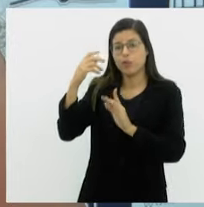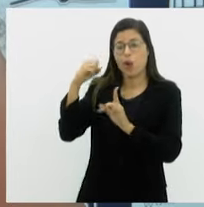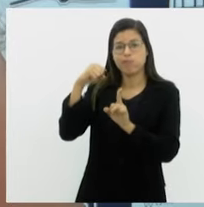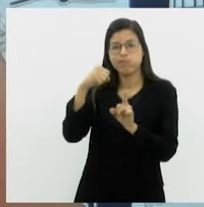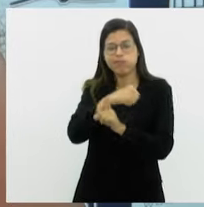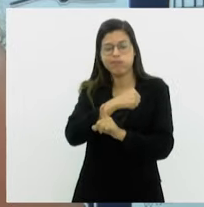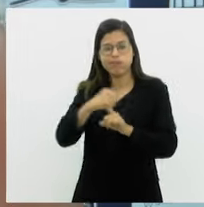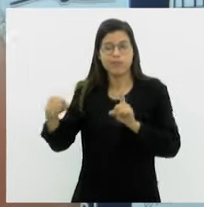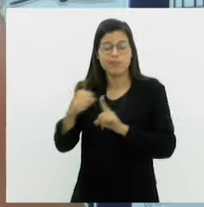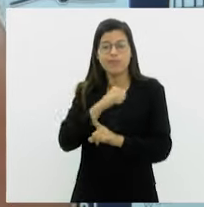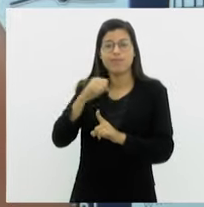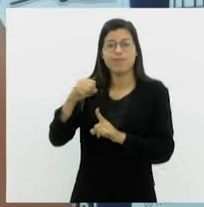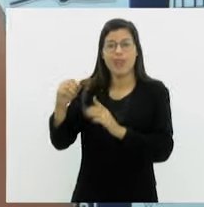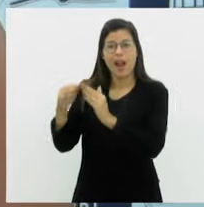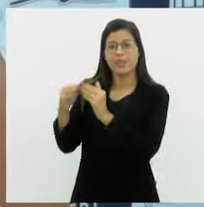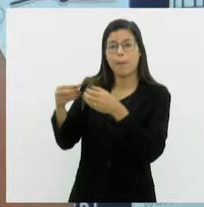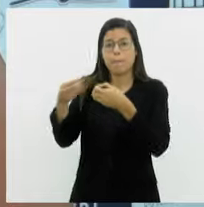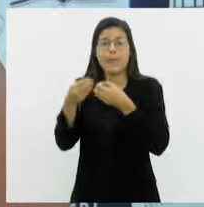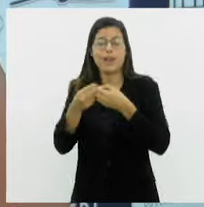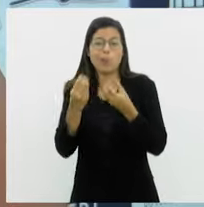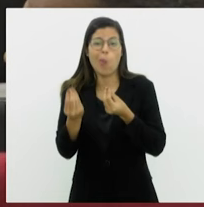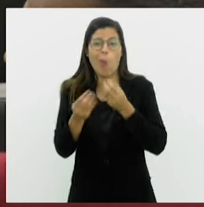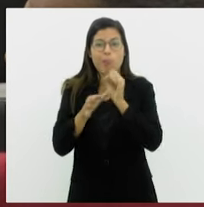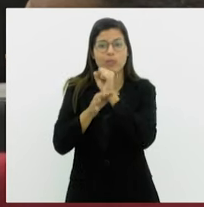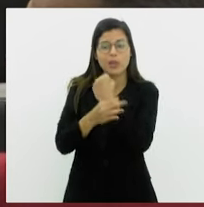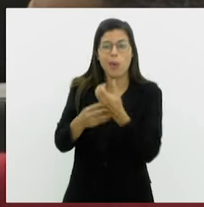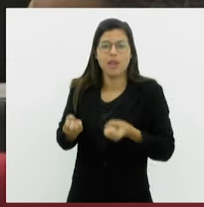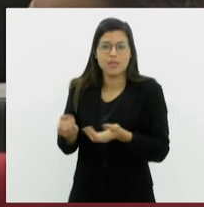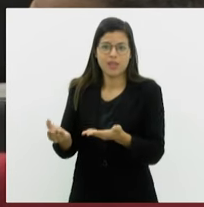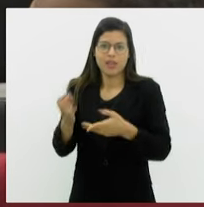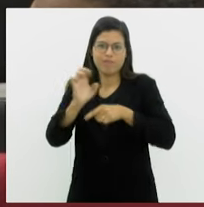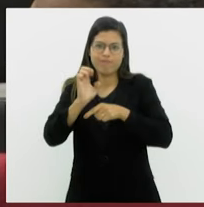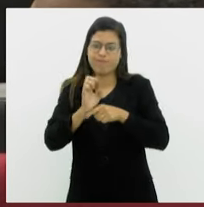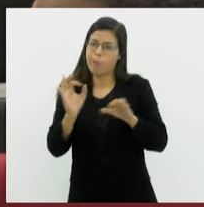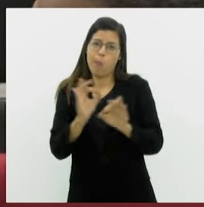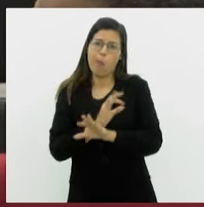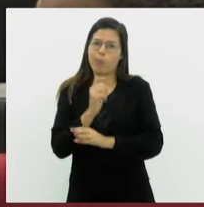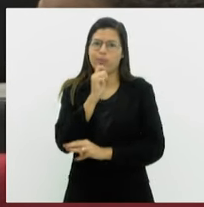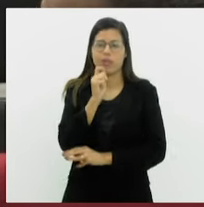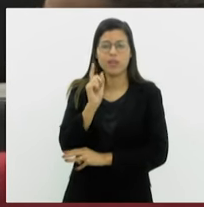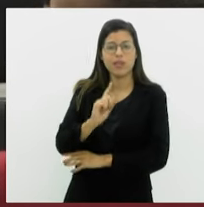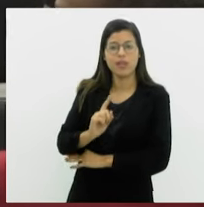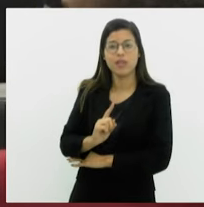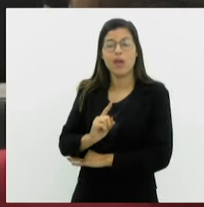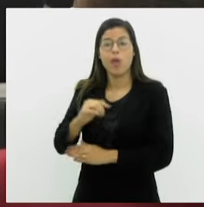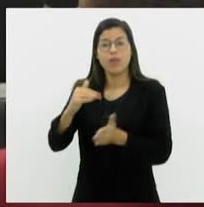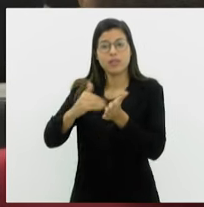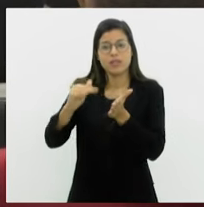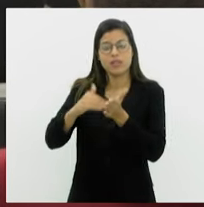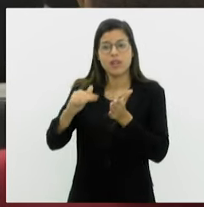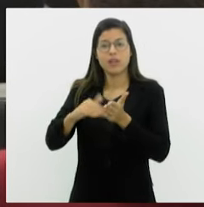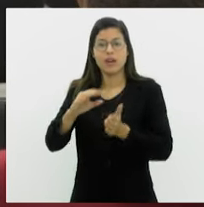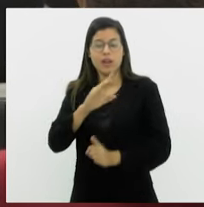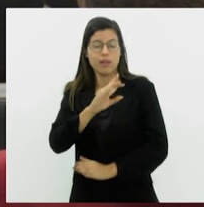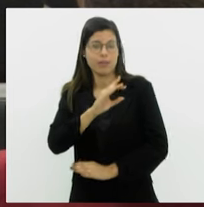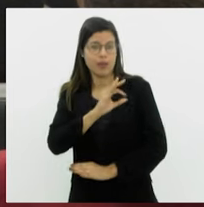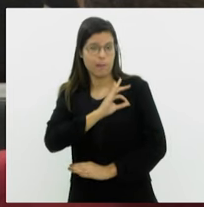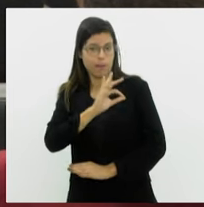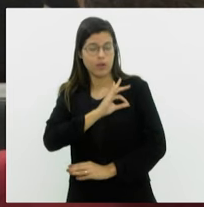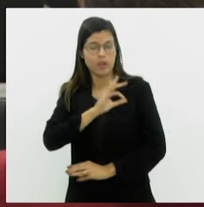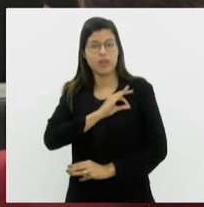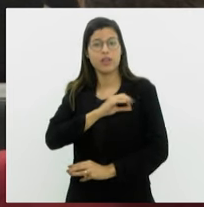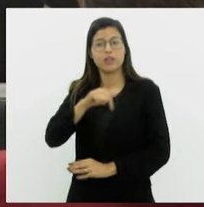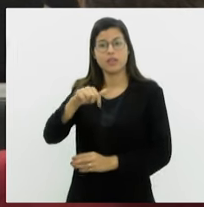a vida dessas pessoas? O Estado ainda não está preparado. A Secretaria de Polícia Civil do Estado foi representada pela assessora